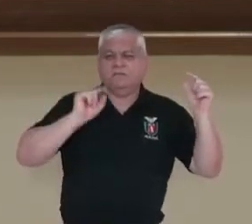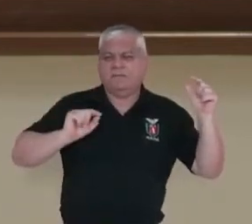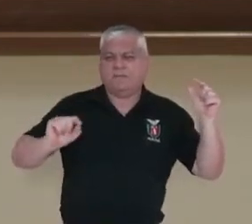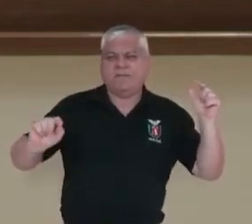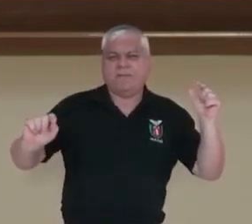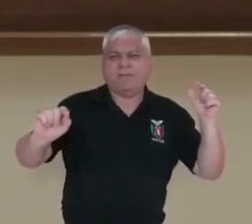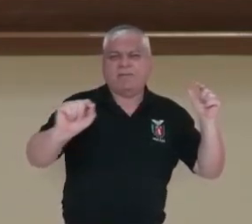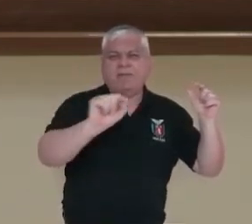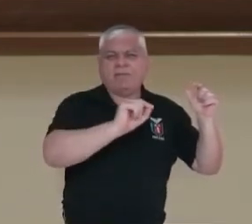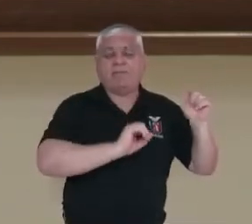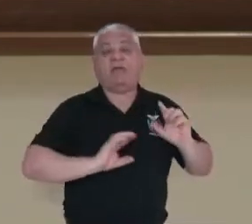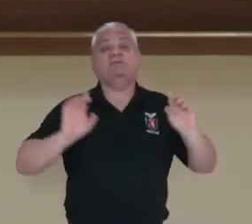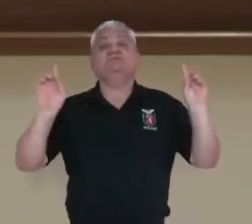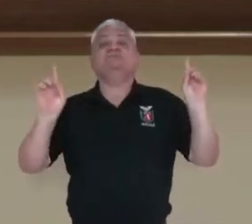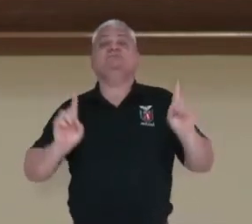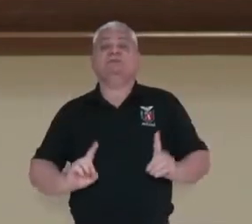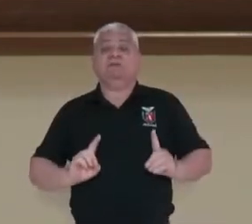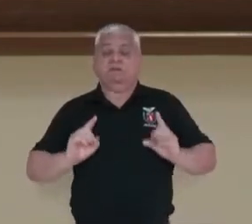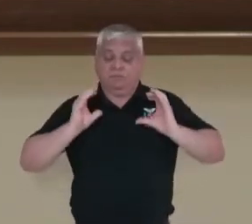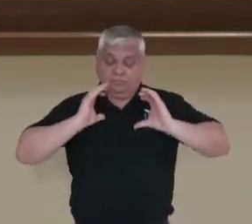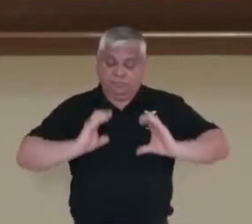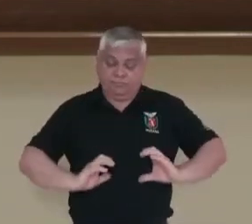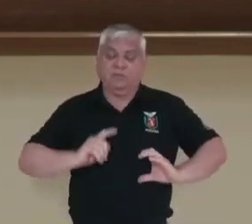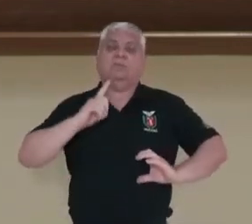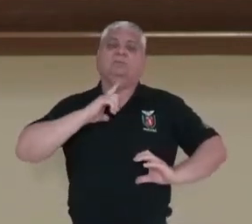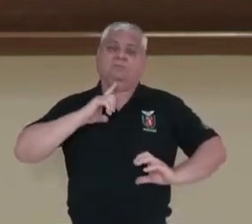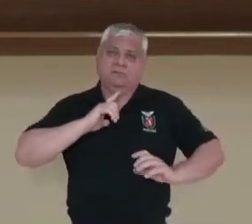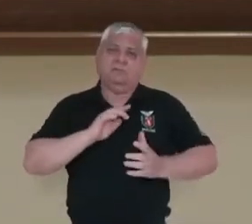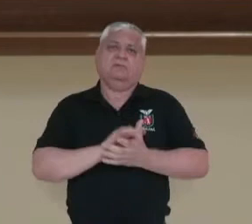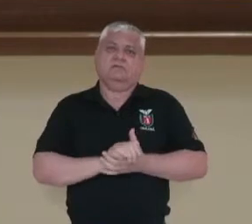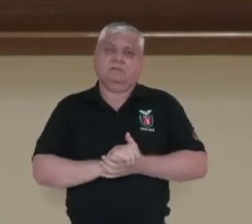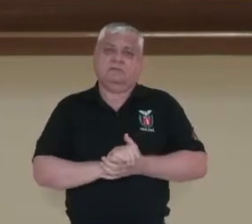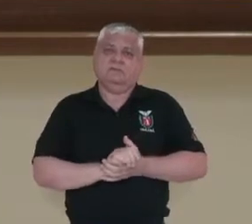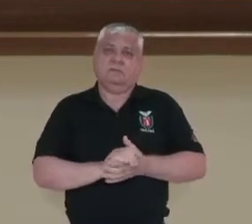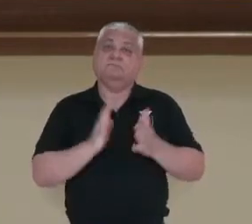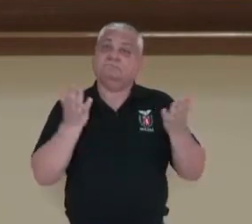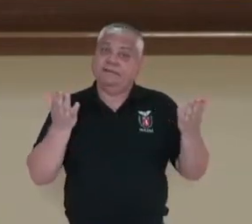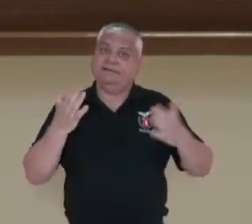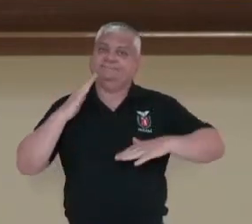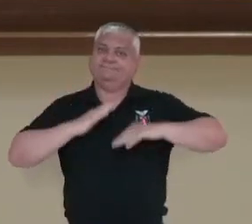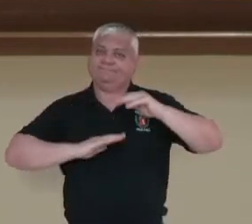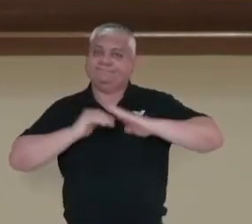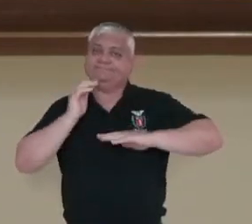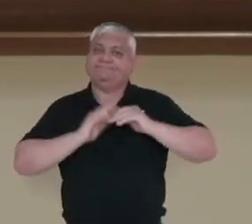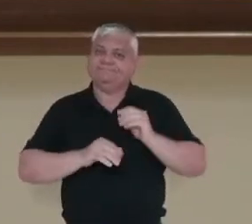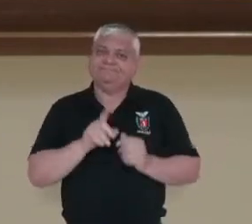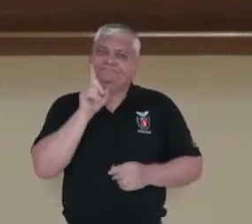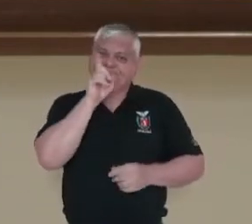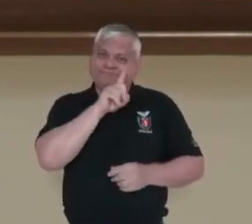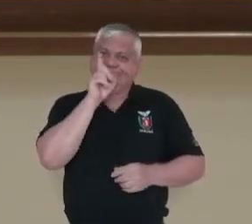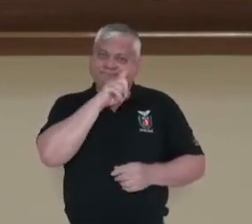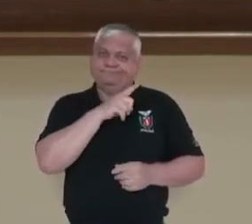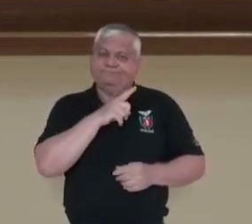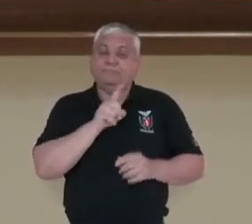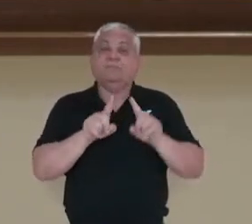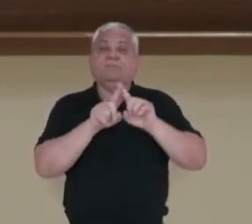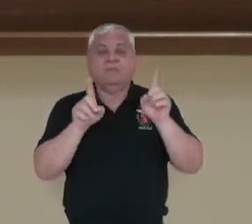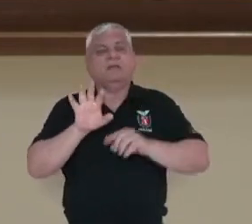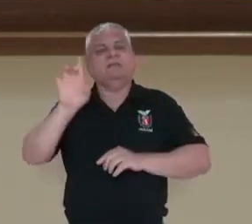que nós temos enquanto cidadãos. Claro que nem sempre na prática eles existem, infelizmente, mas são aqueles direitos que